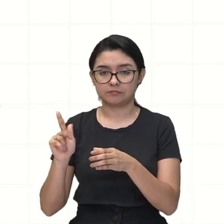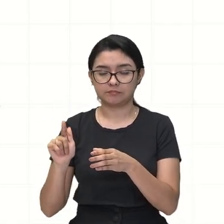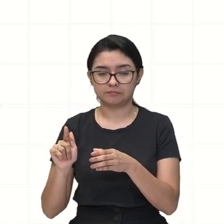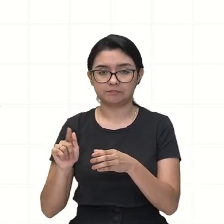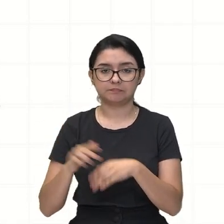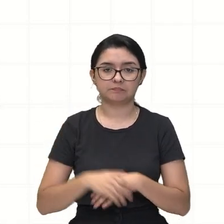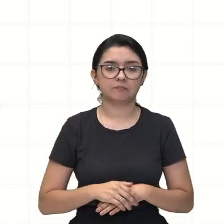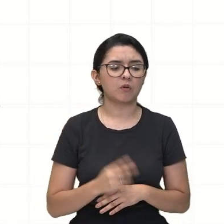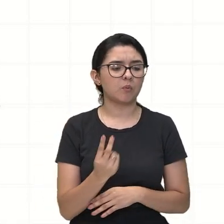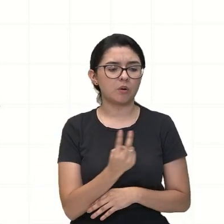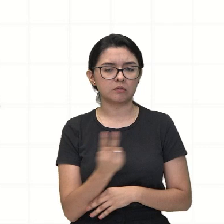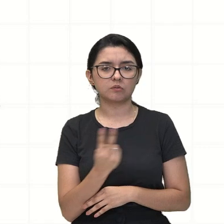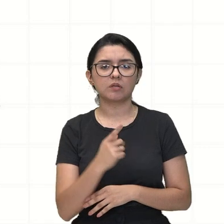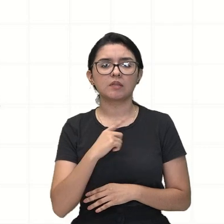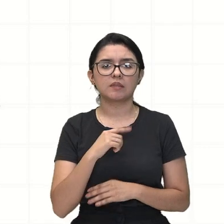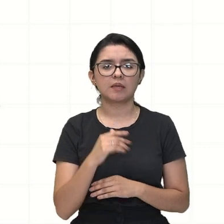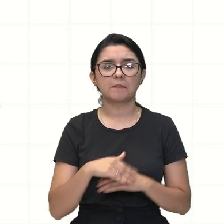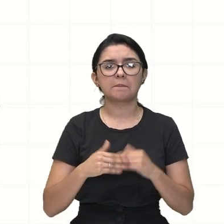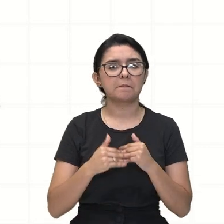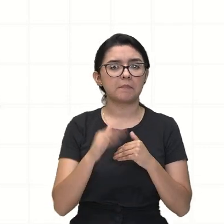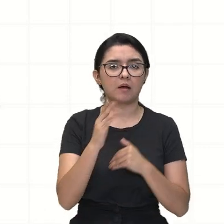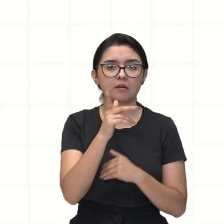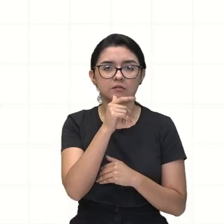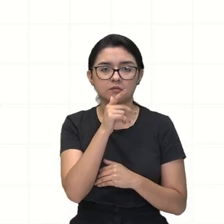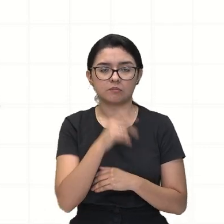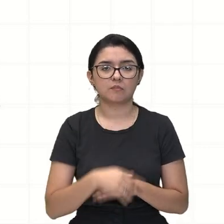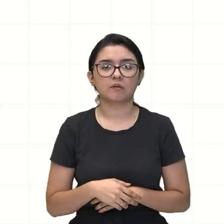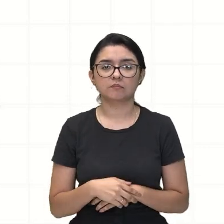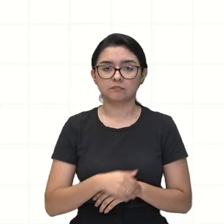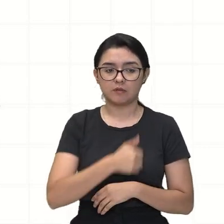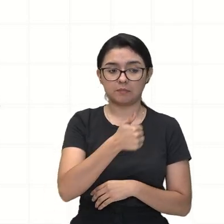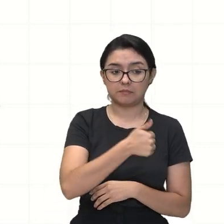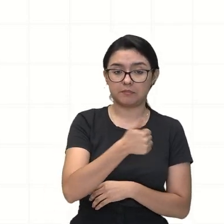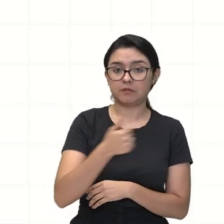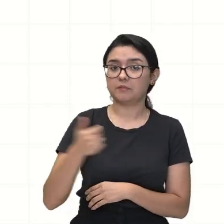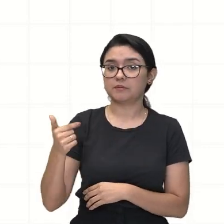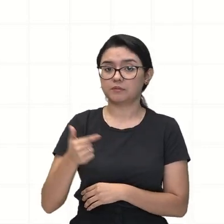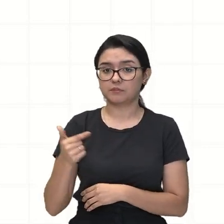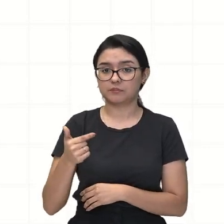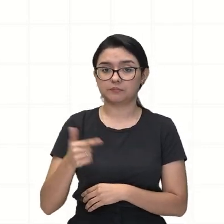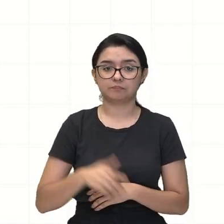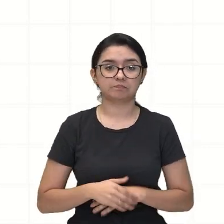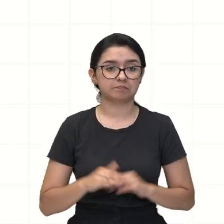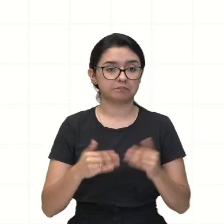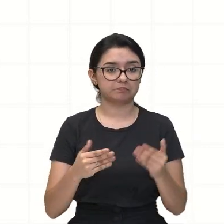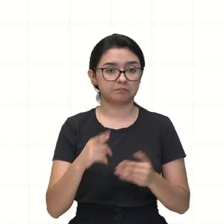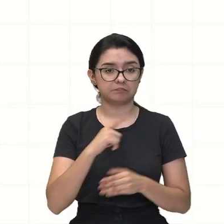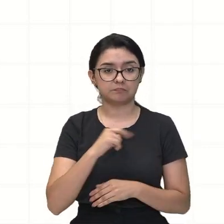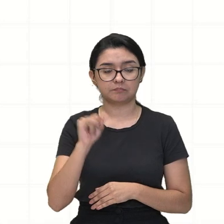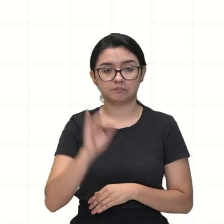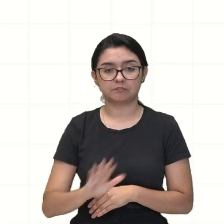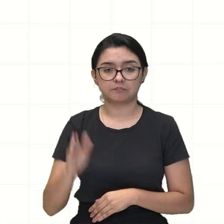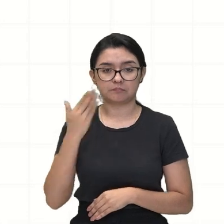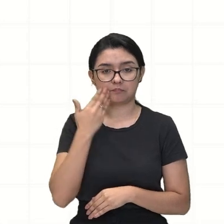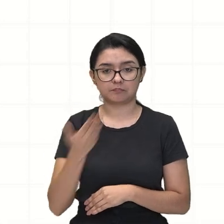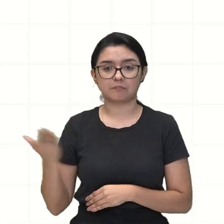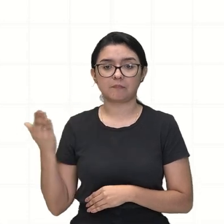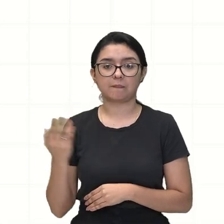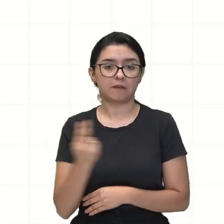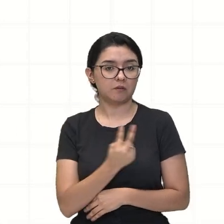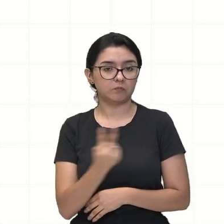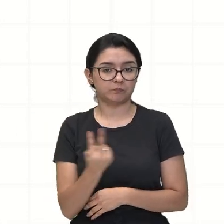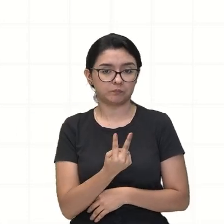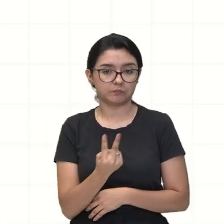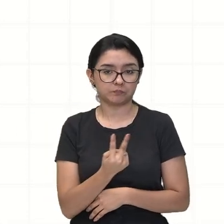Qual das duas caixas contém mais água? A primeira ou a segunda? Aí, ó, nós temos as nossas duas caixas,